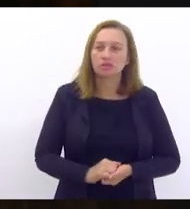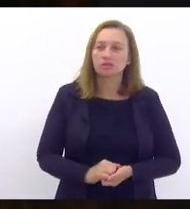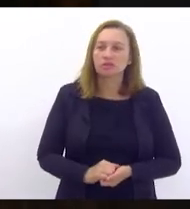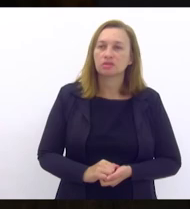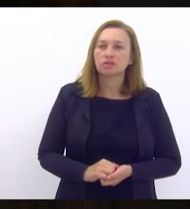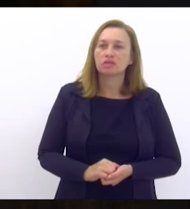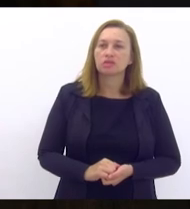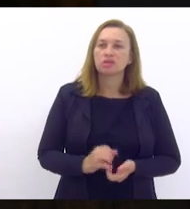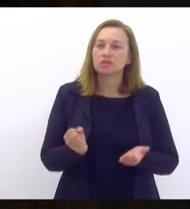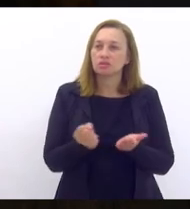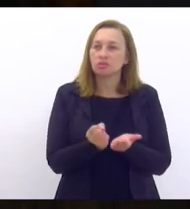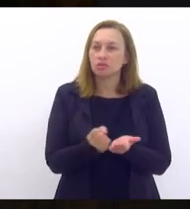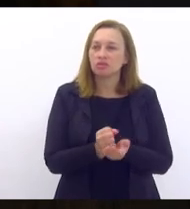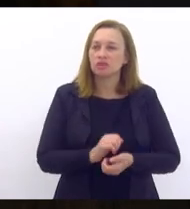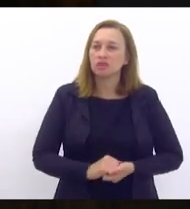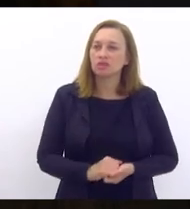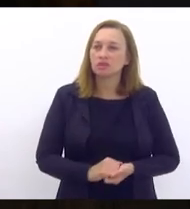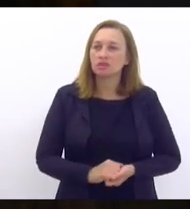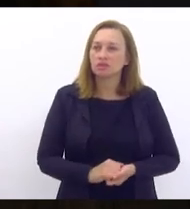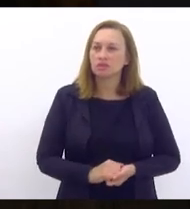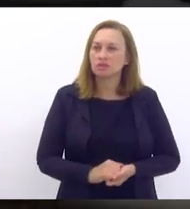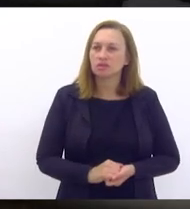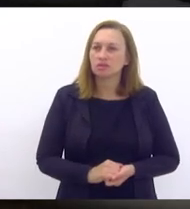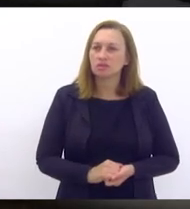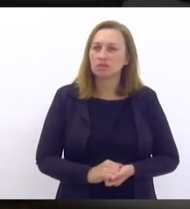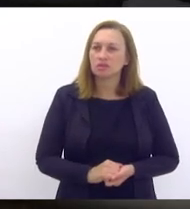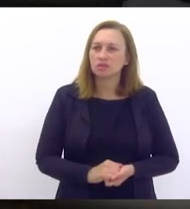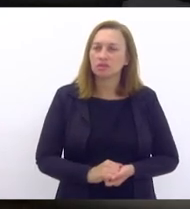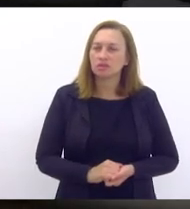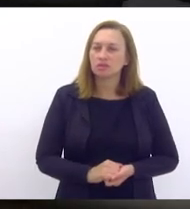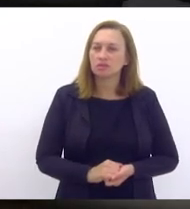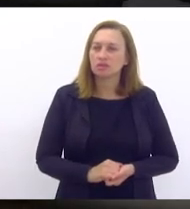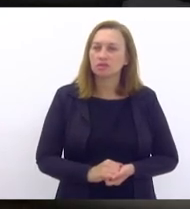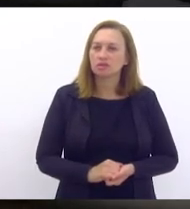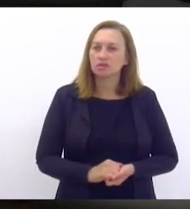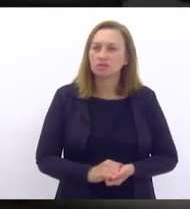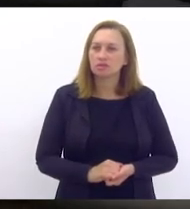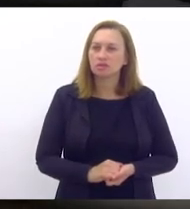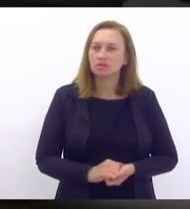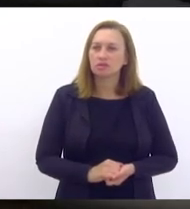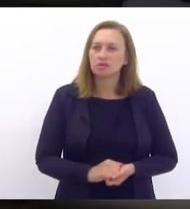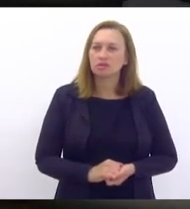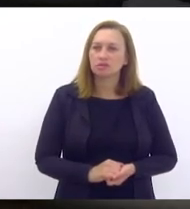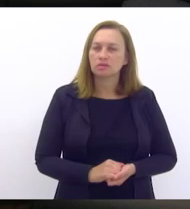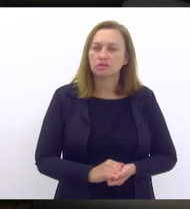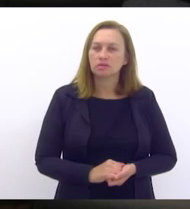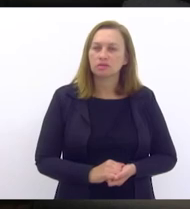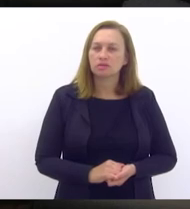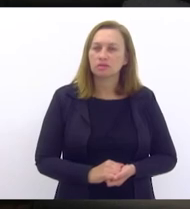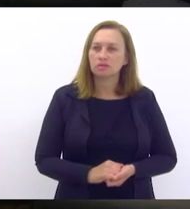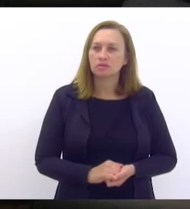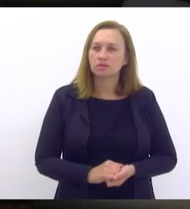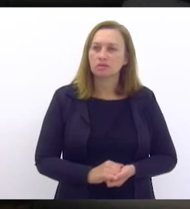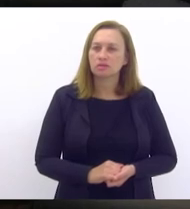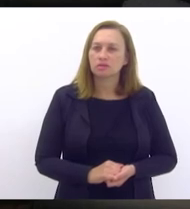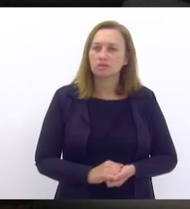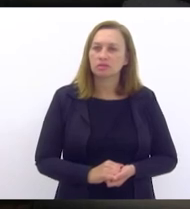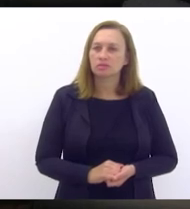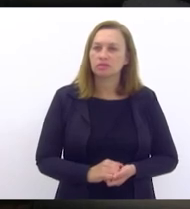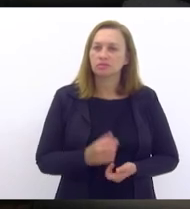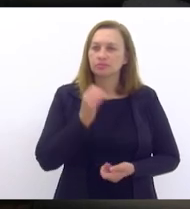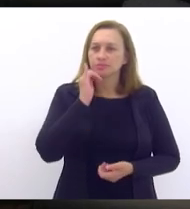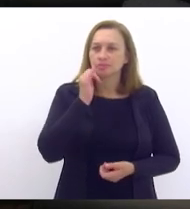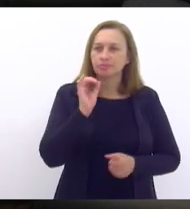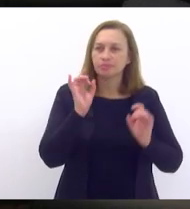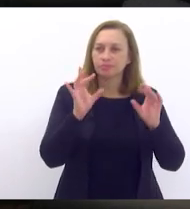Samuel Malafaia, ainda está por aí, deputado Samuel Malafaia, designar relatoria especial,